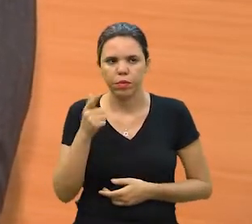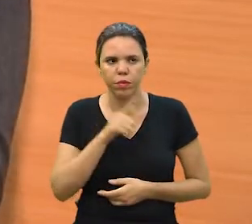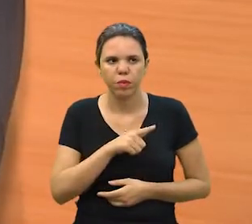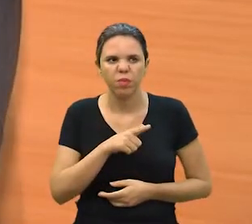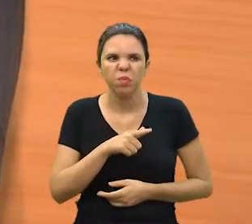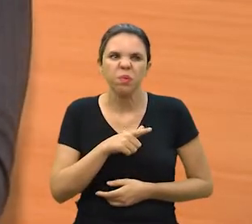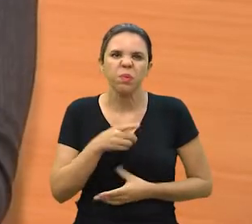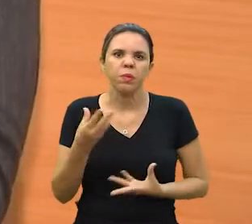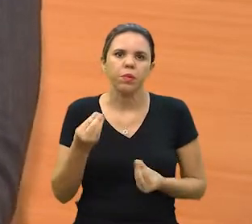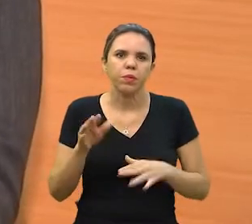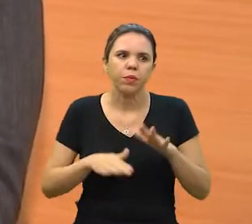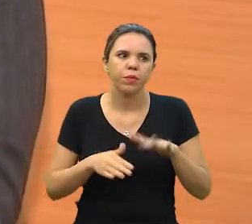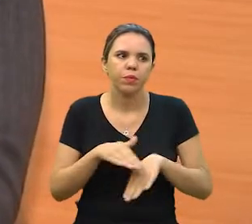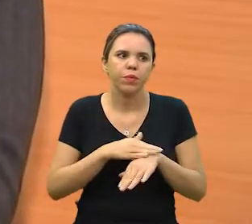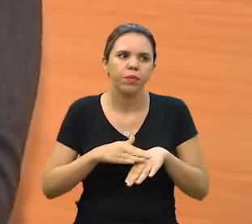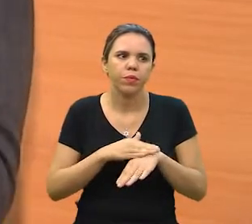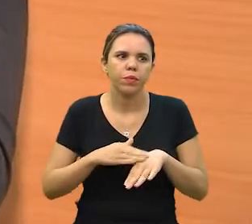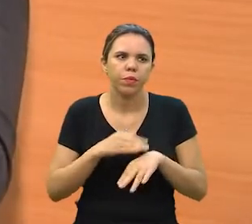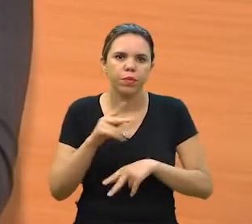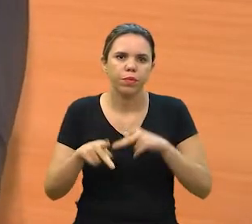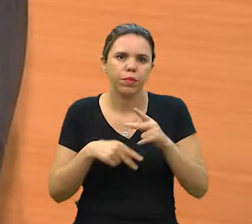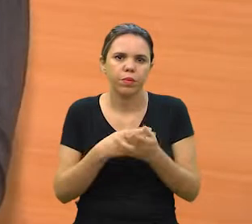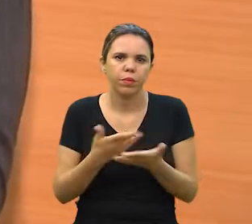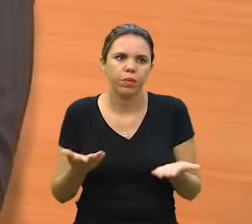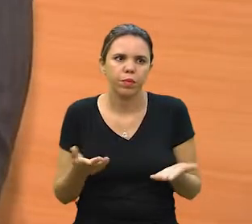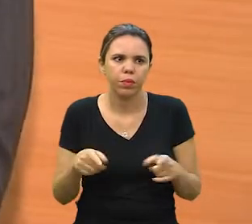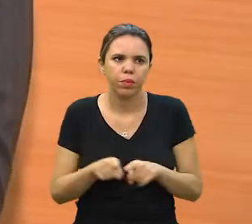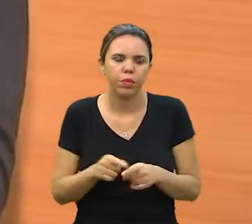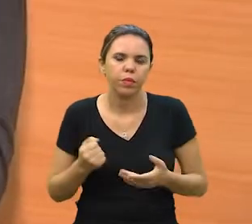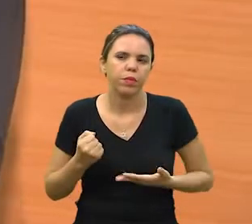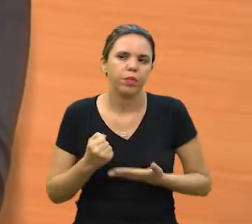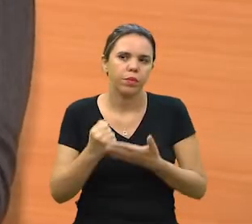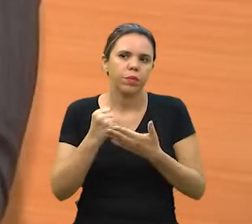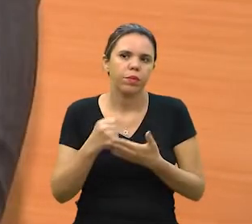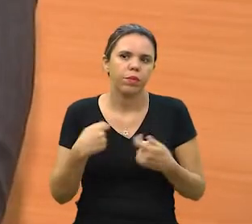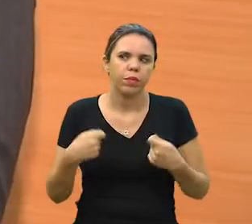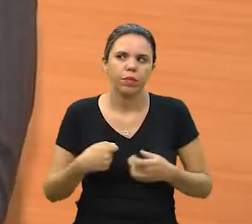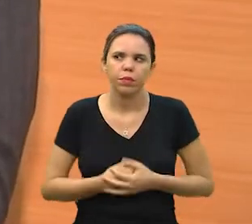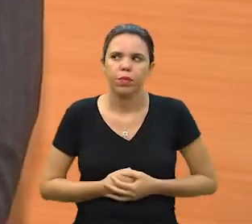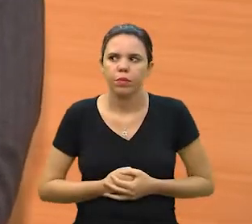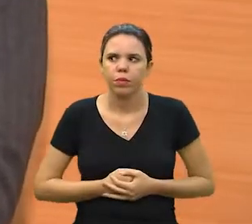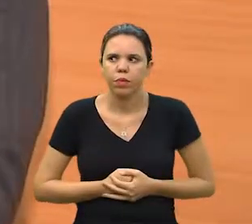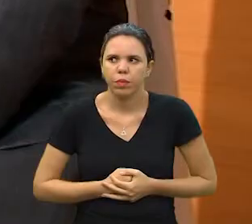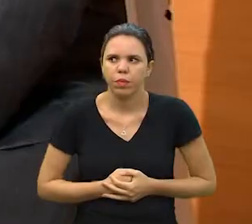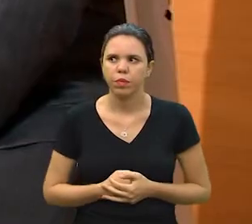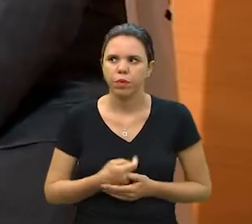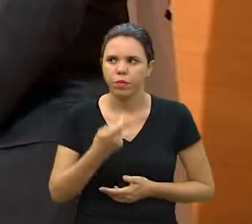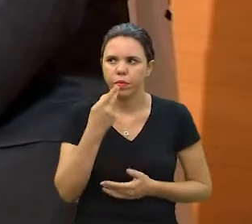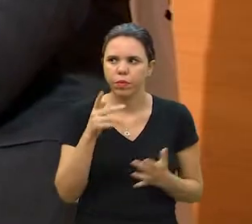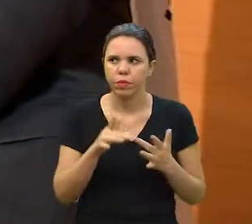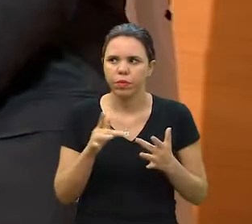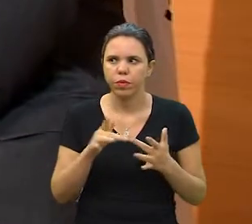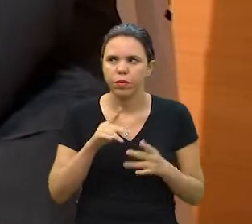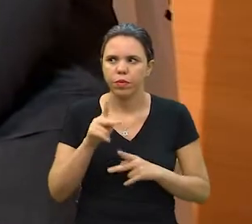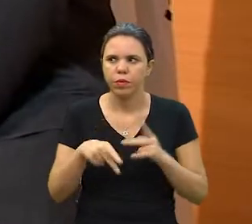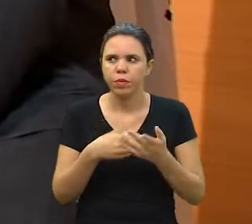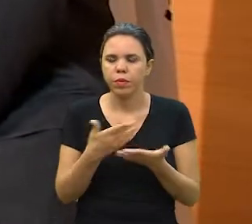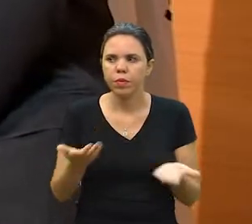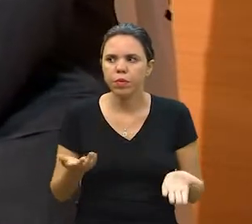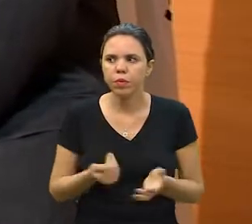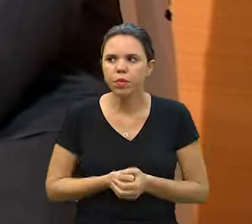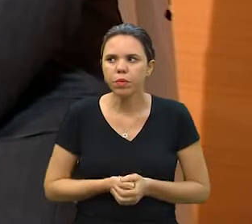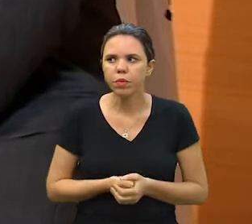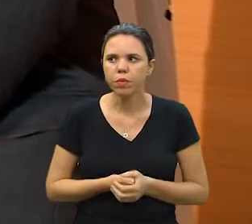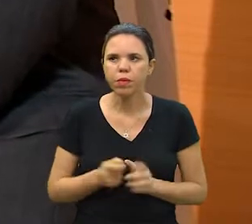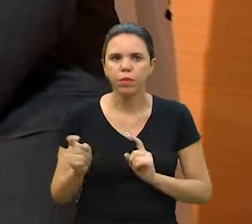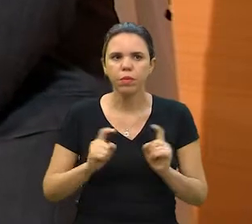onde a gente consegue, muitas vezes, conversar com uma ou outra pessoa e também ajudar naquilo que for necessário. Falando aí em contato com a